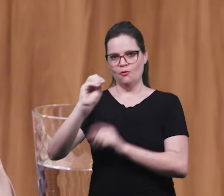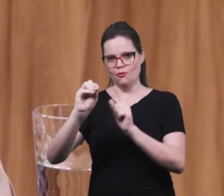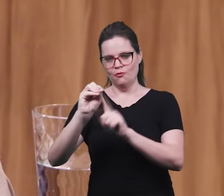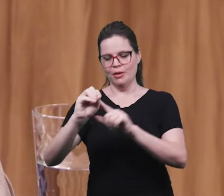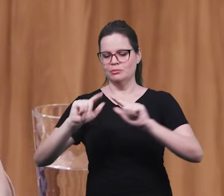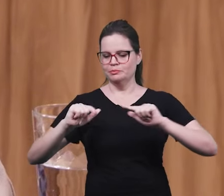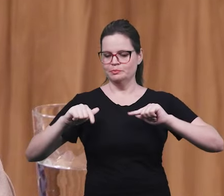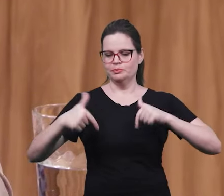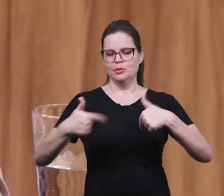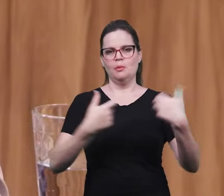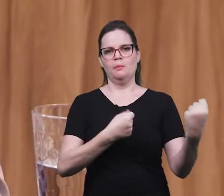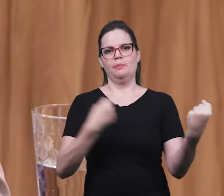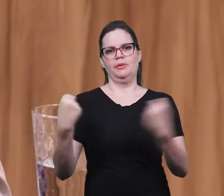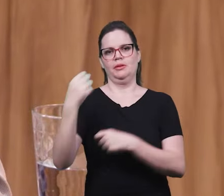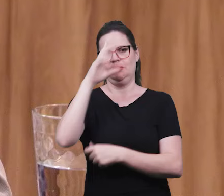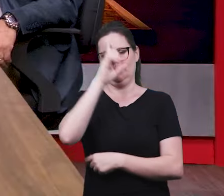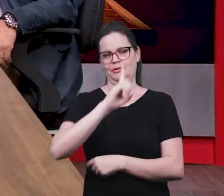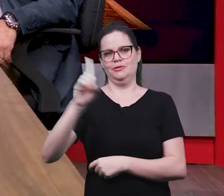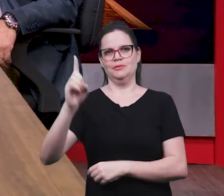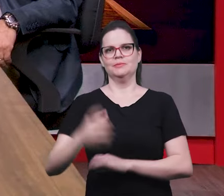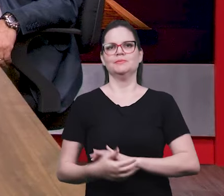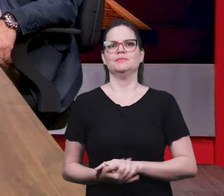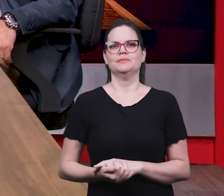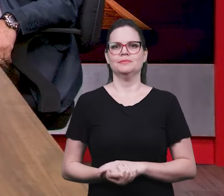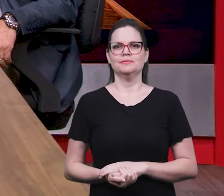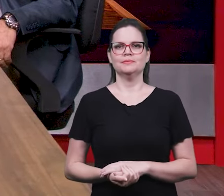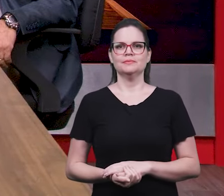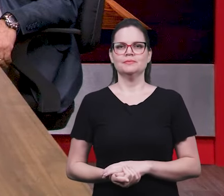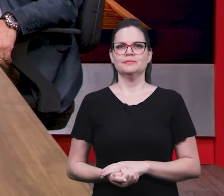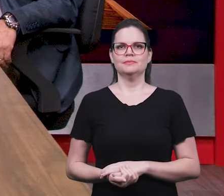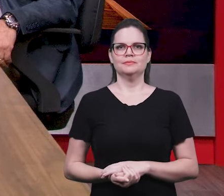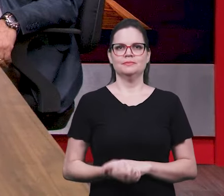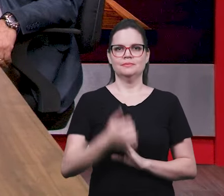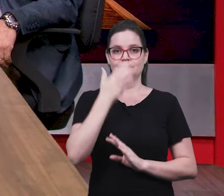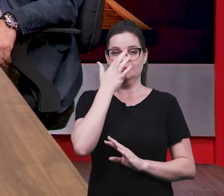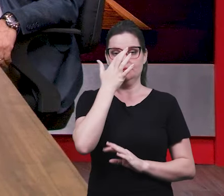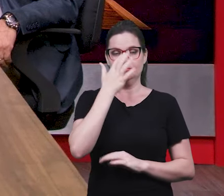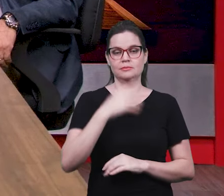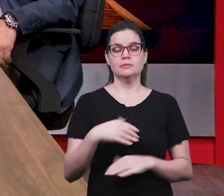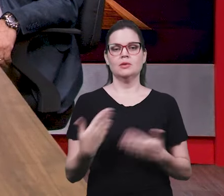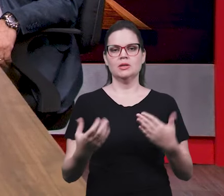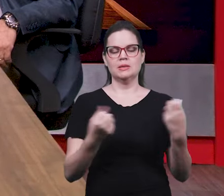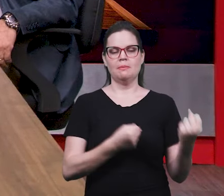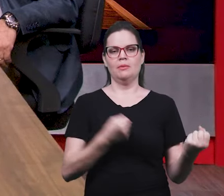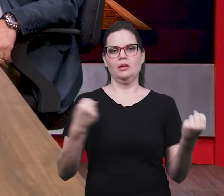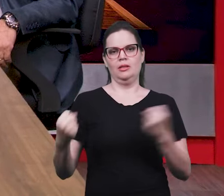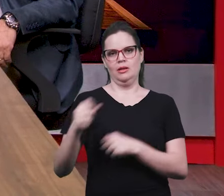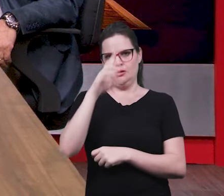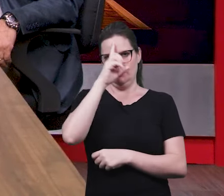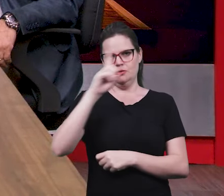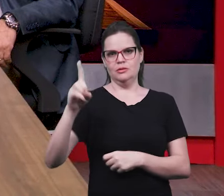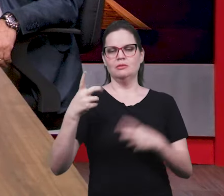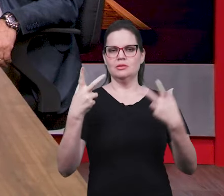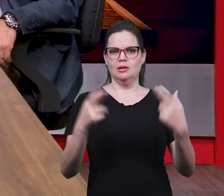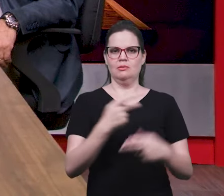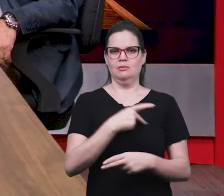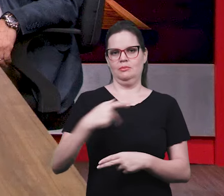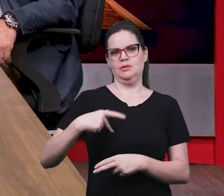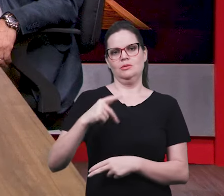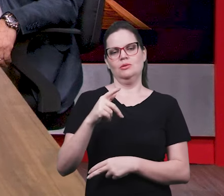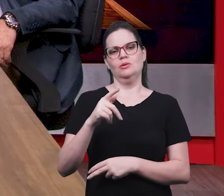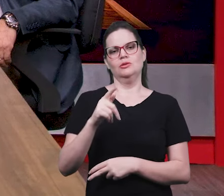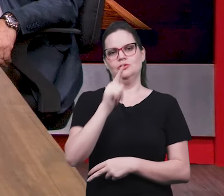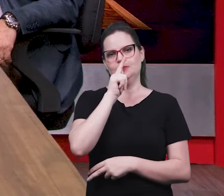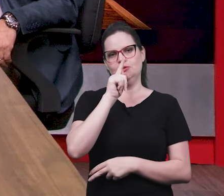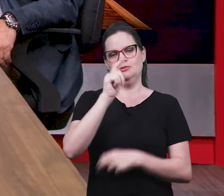esse poder de Deus para a igreja. E a energia, né, esse poder de Deus, como o pastor Gilson colocou, está ligado